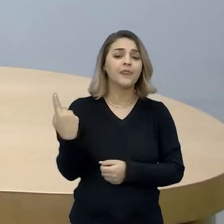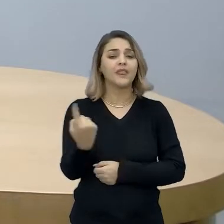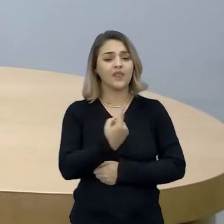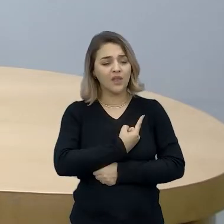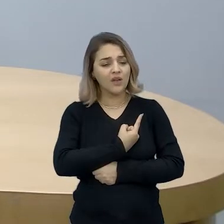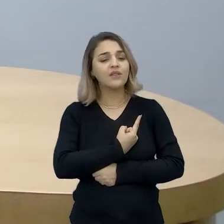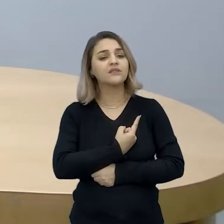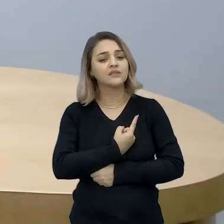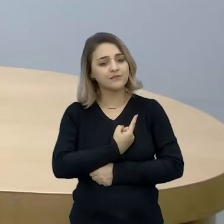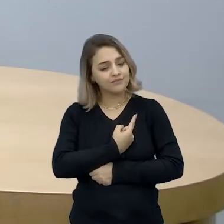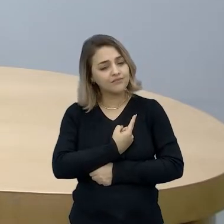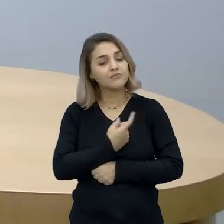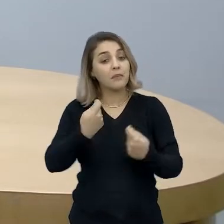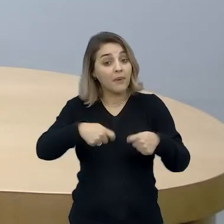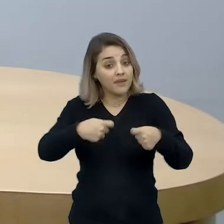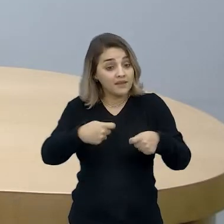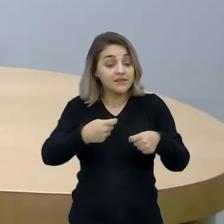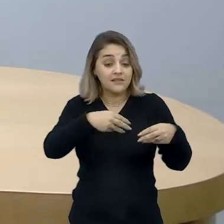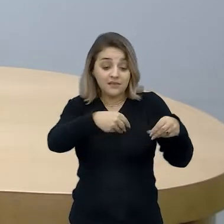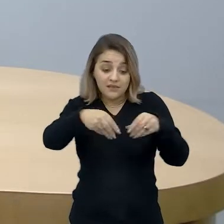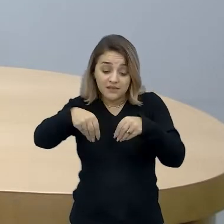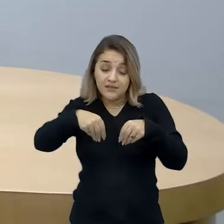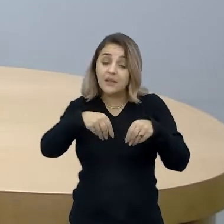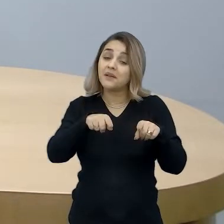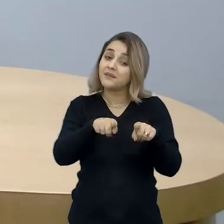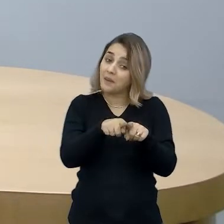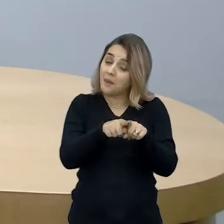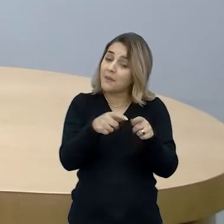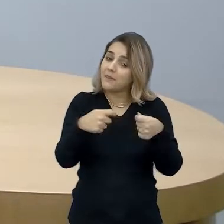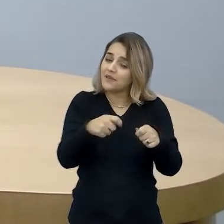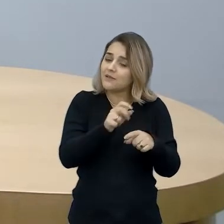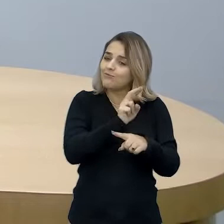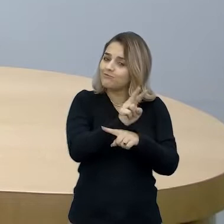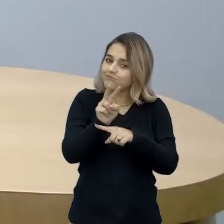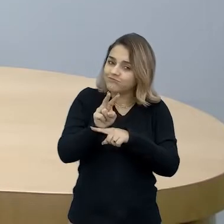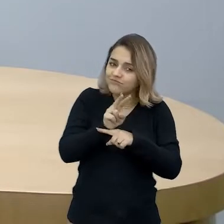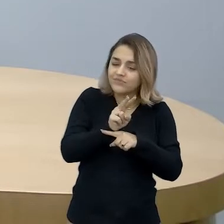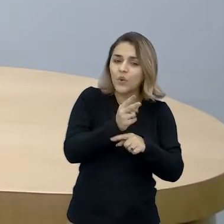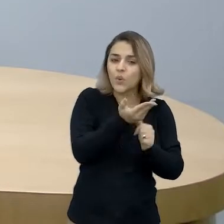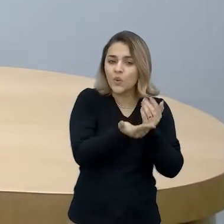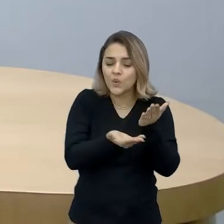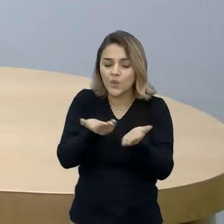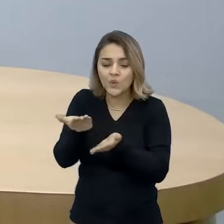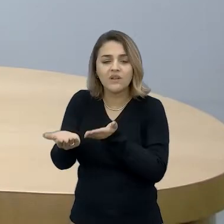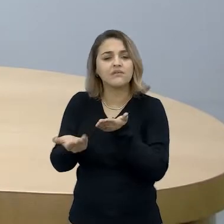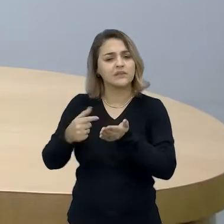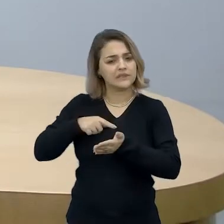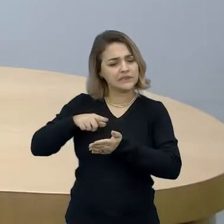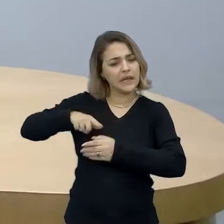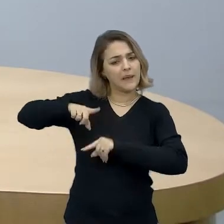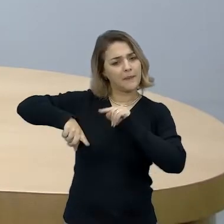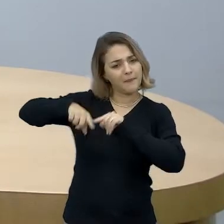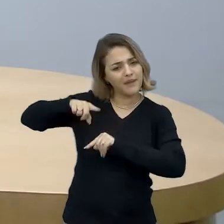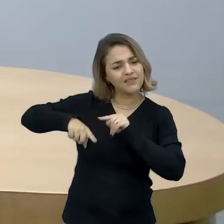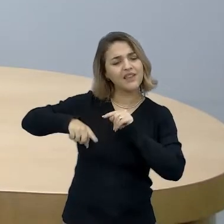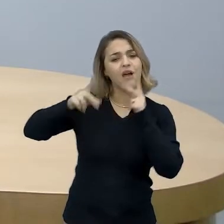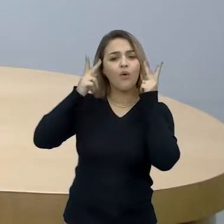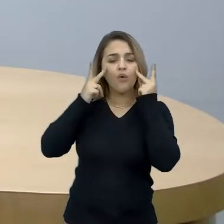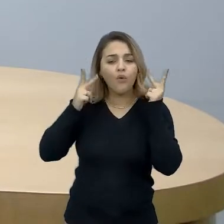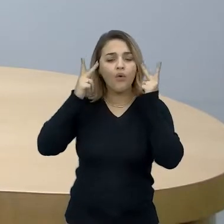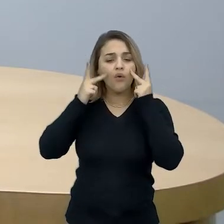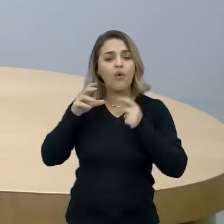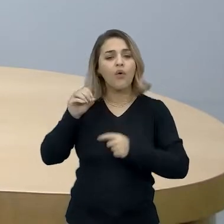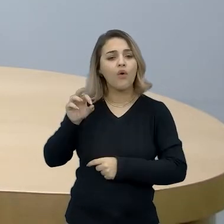necessidade, precisamos do solo, mas também precisamos preservá-los, né? Porque tem material orgânico, tem seres vivos